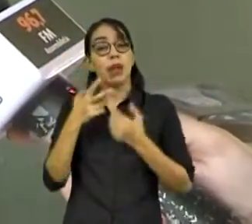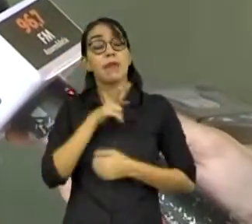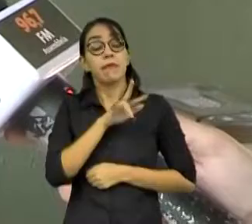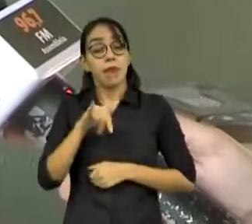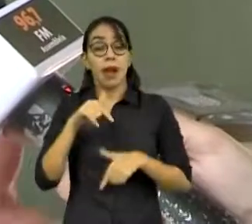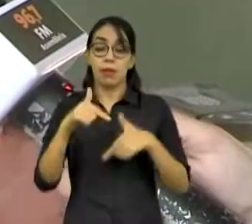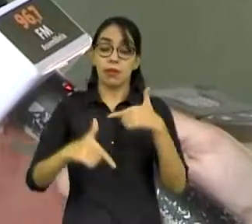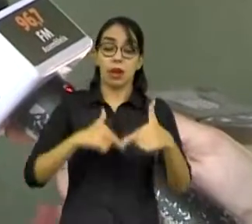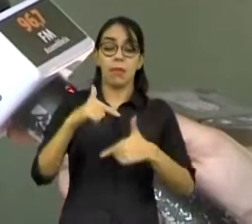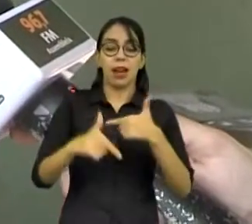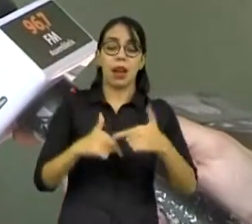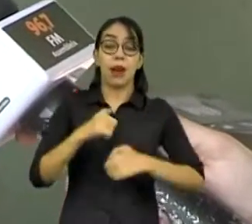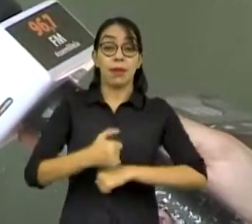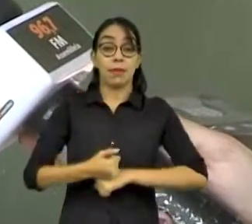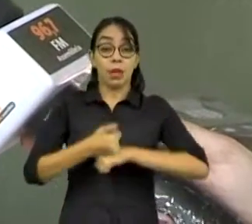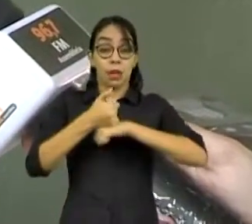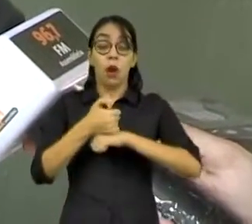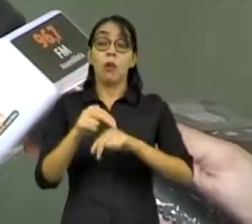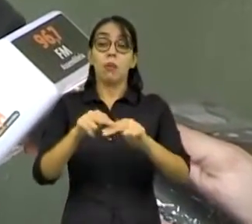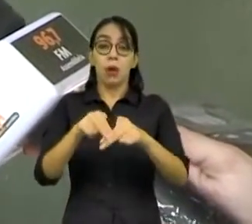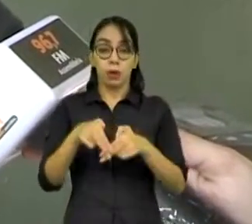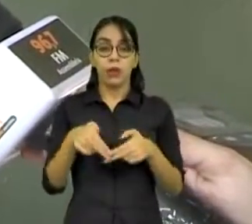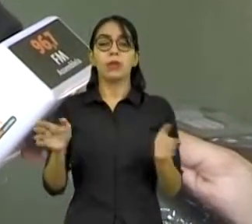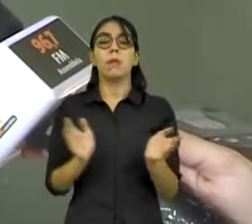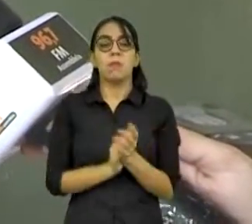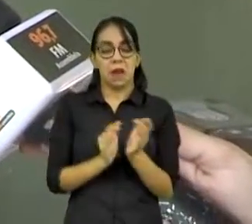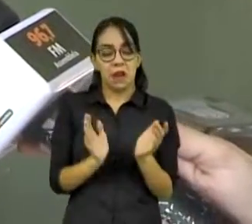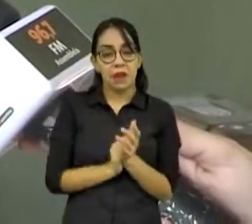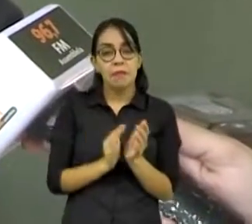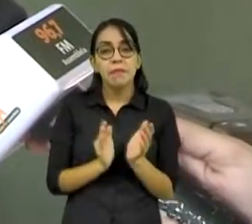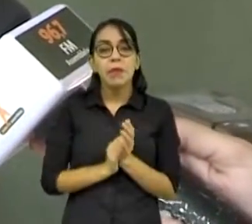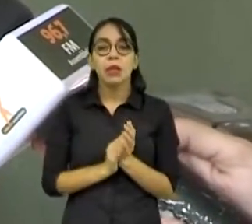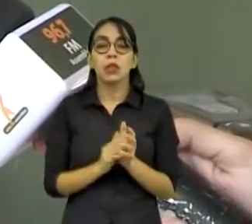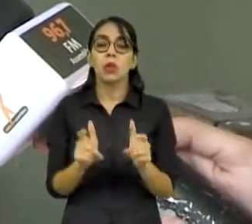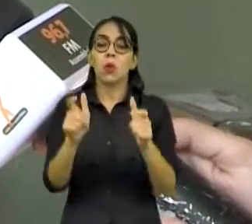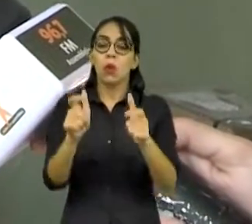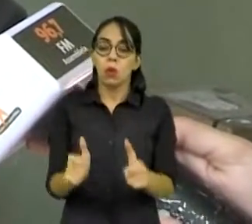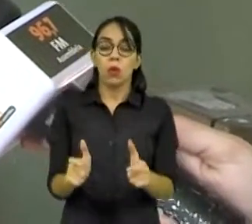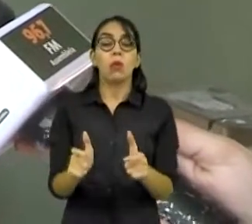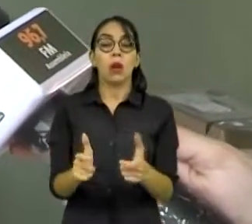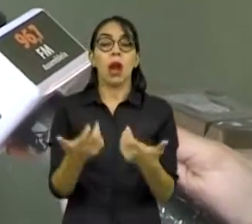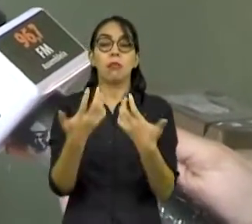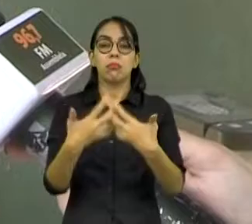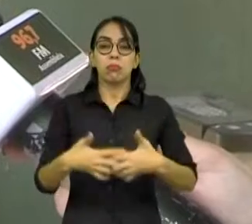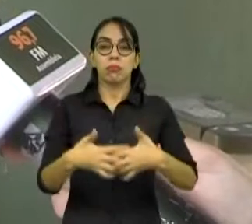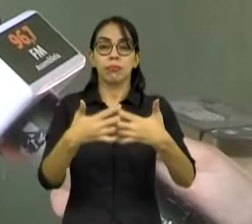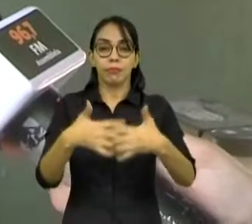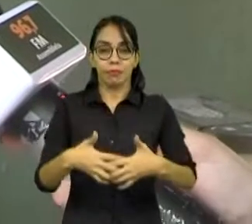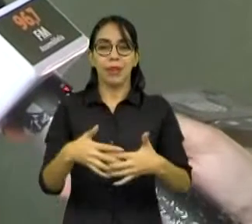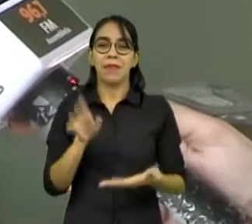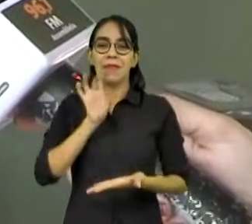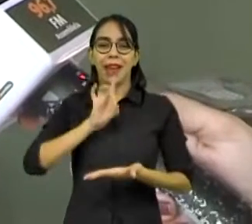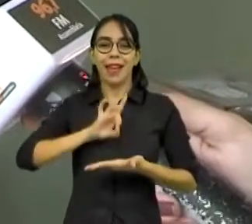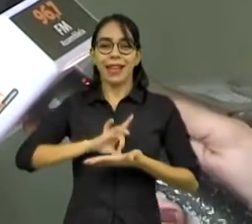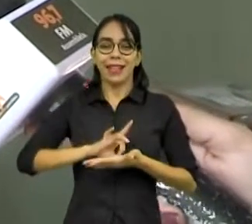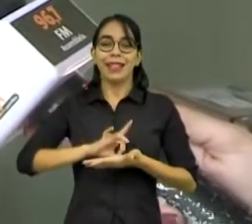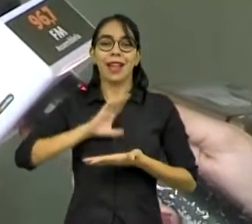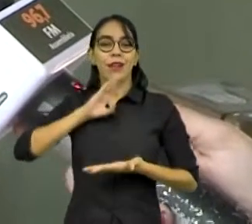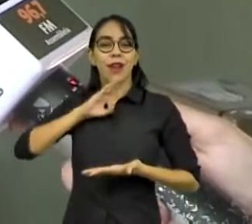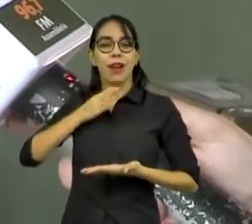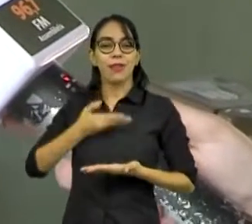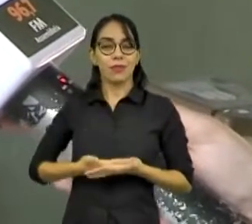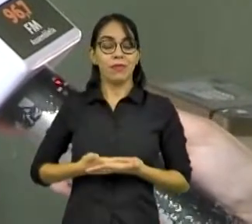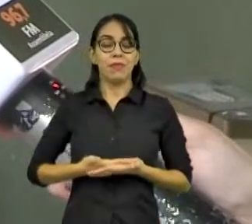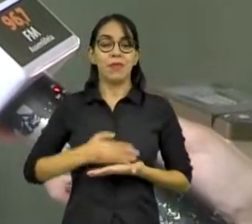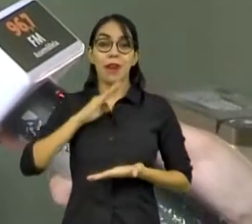parabéns. Muito importante um equipamento como esse e assim, é encantador. A gente vê aqui